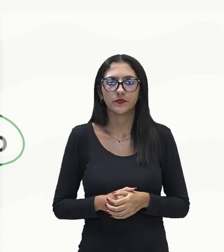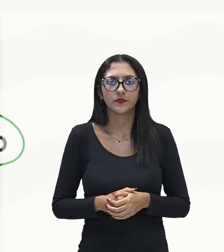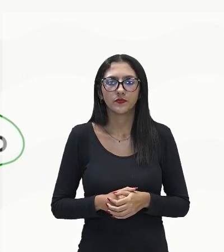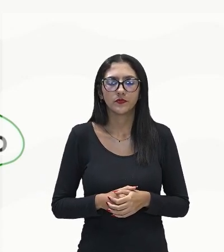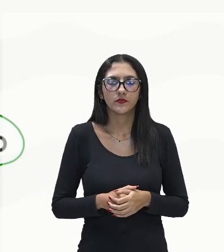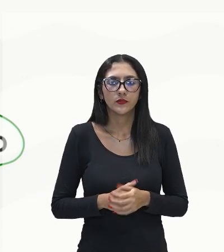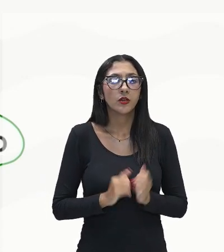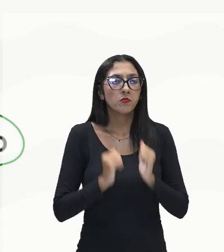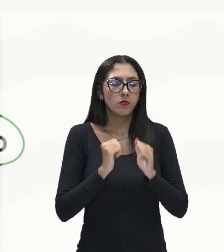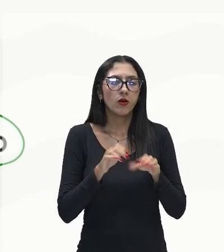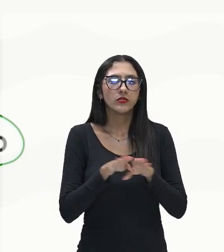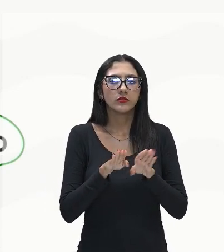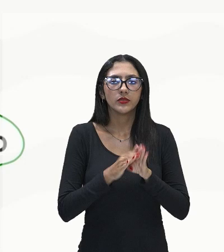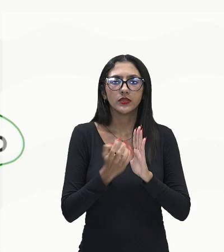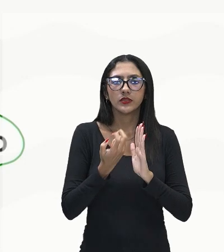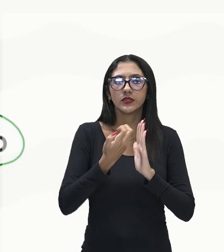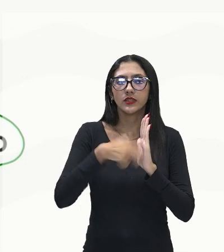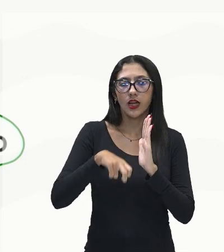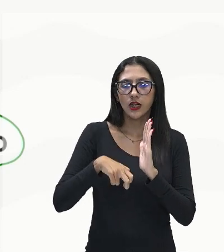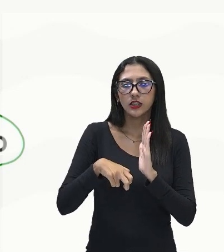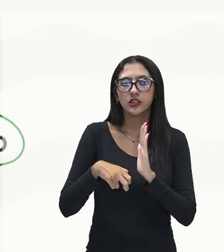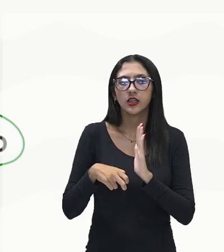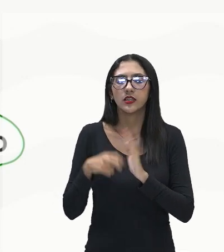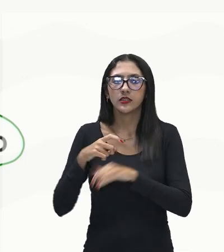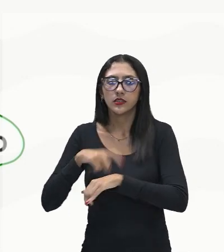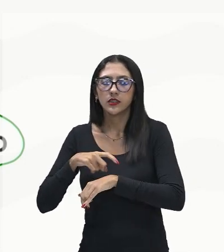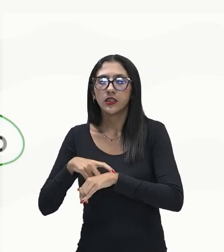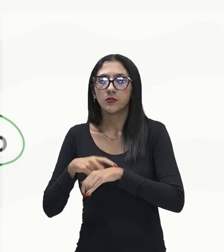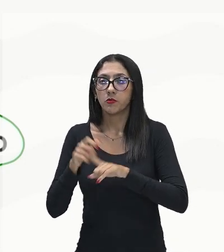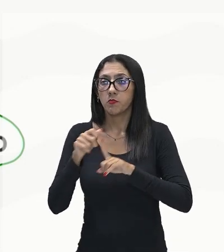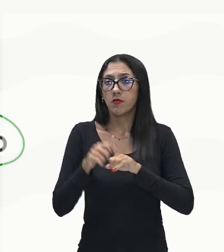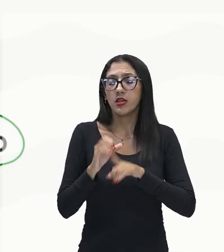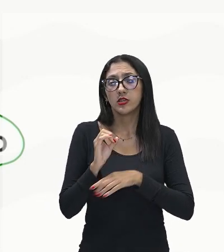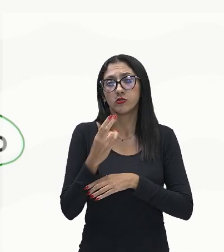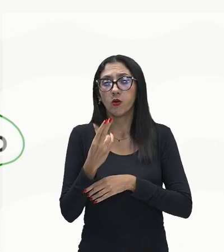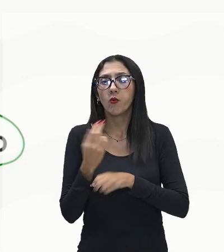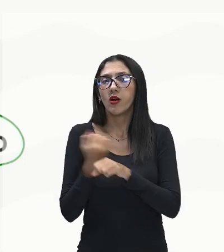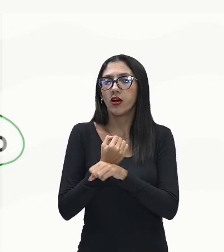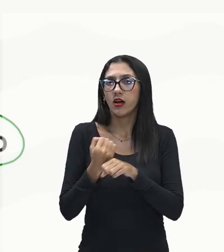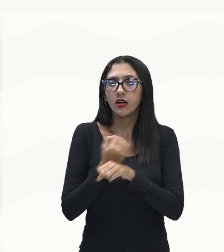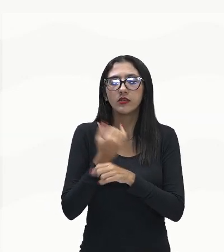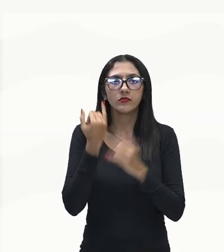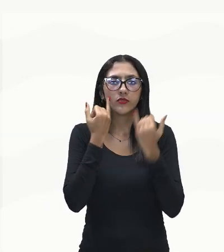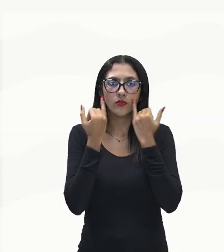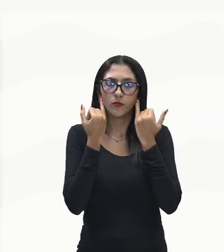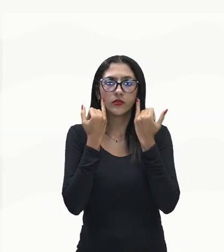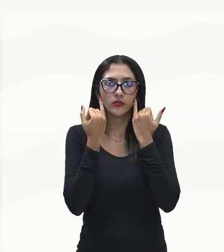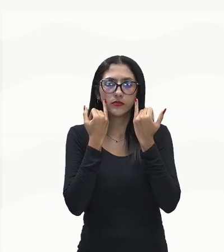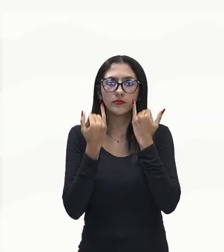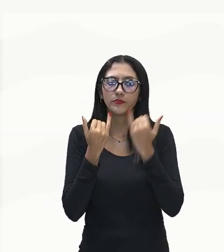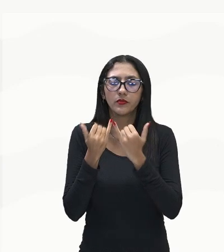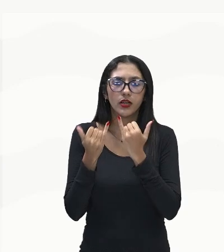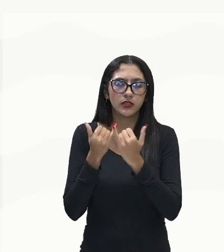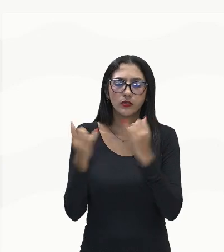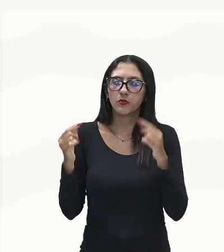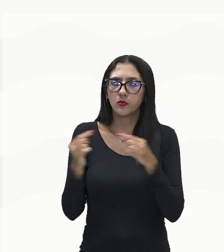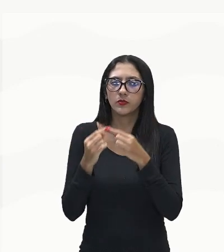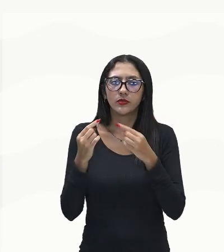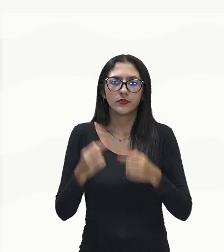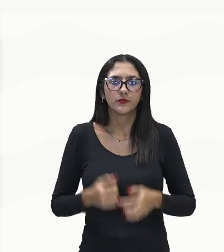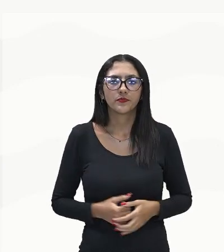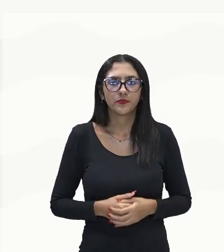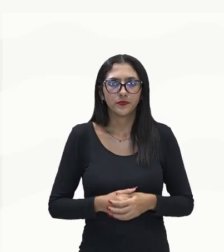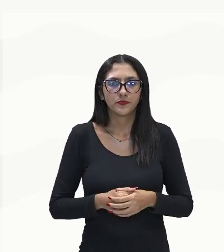taxa de juros quanto tempo para mês ou ambos para ano, certo? Além disso, também nós temos